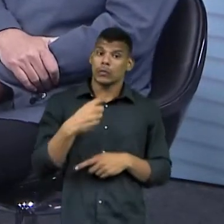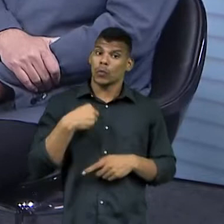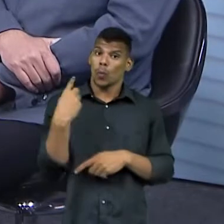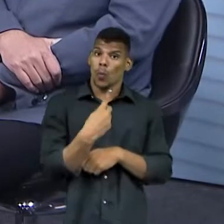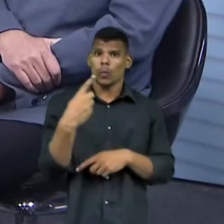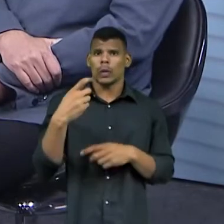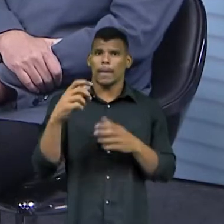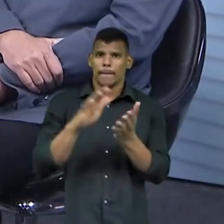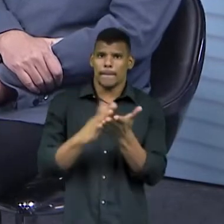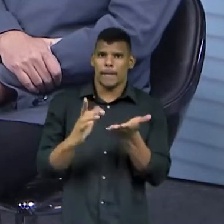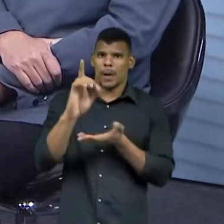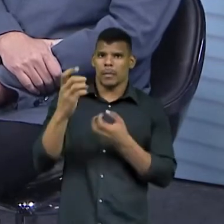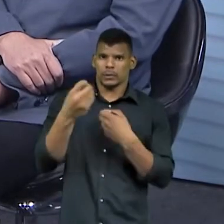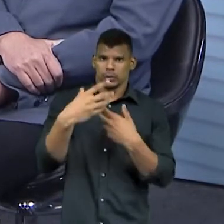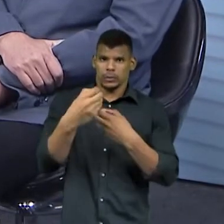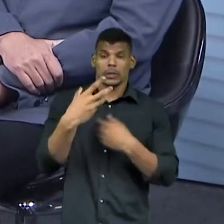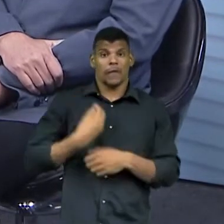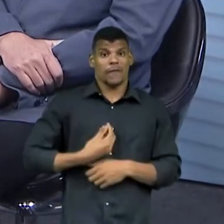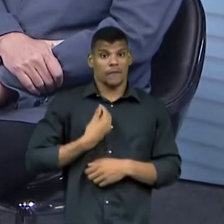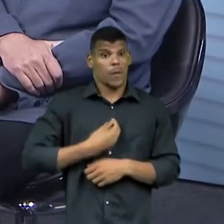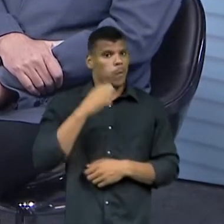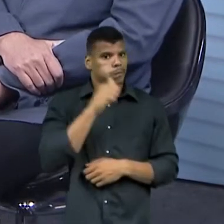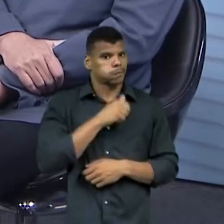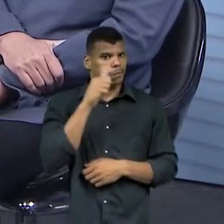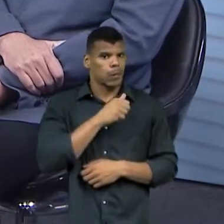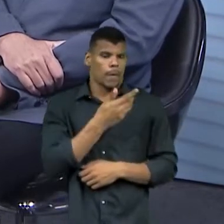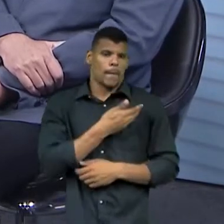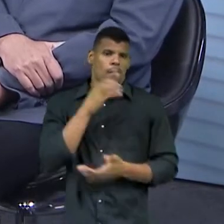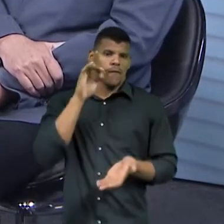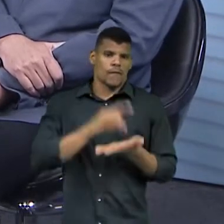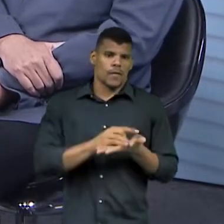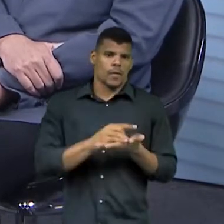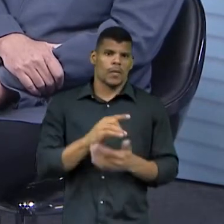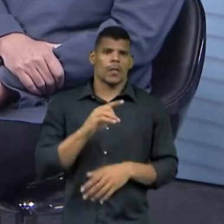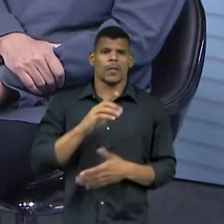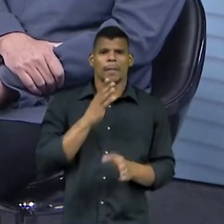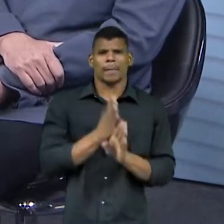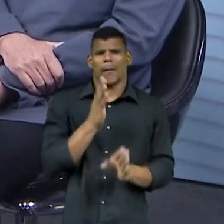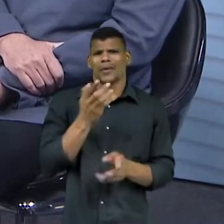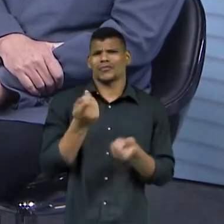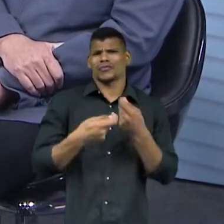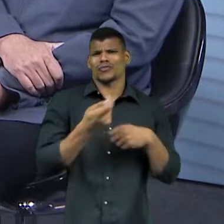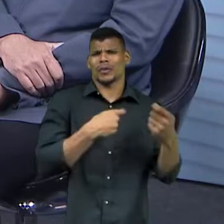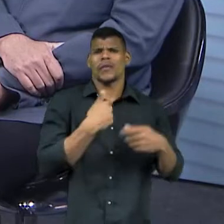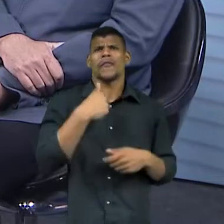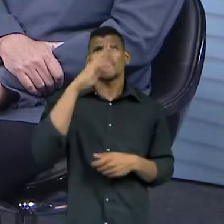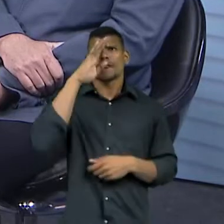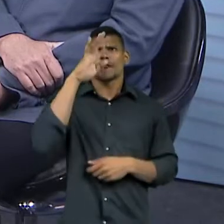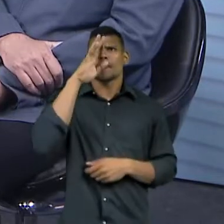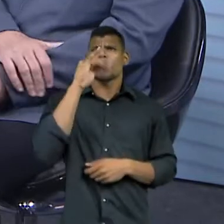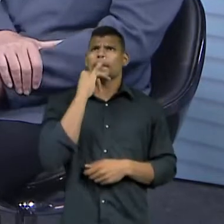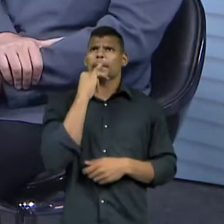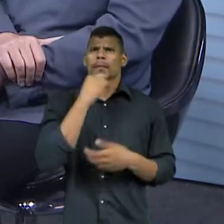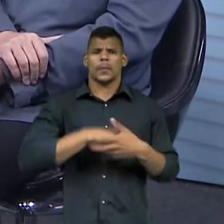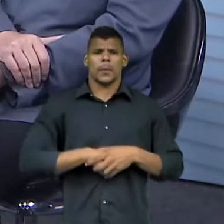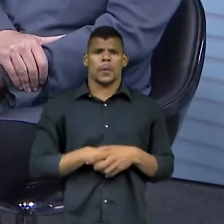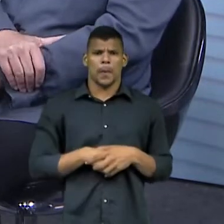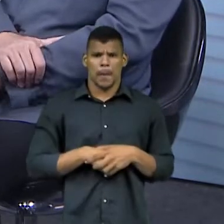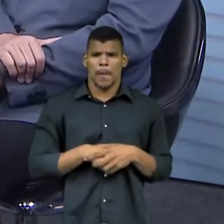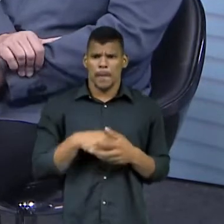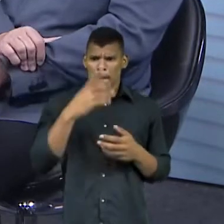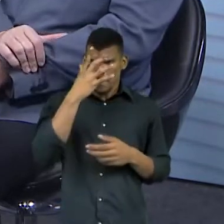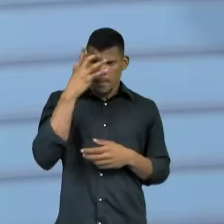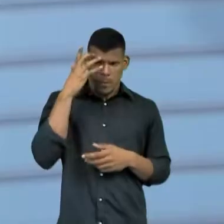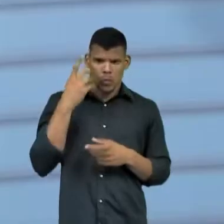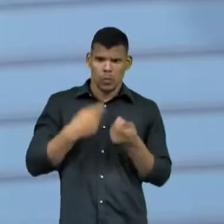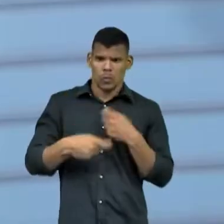ensina Você tem uma vida de qualidade tem amigos verdadeiros não amigos por causa do seu dinheiro eu fico imaginando por exemp a maioria das pessoas que são bem-sucedidas